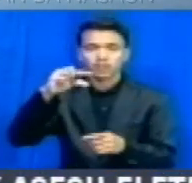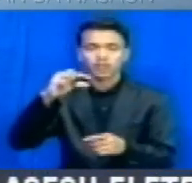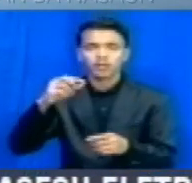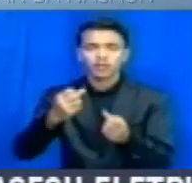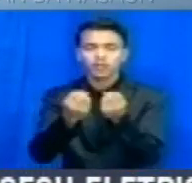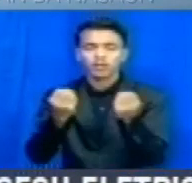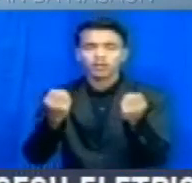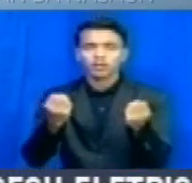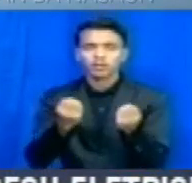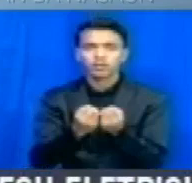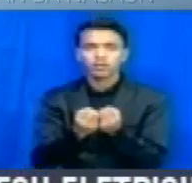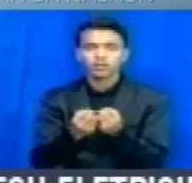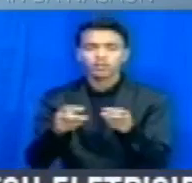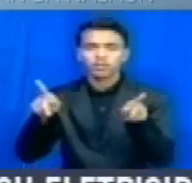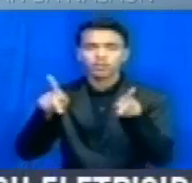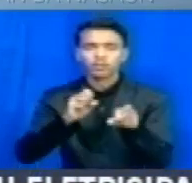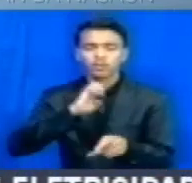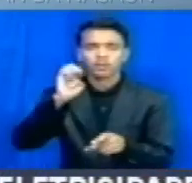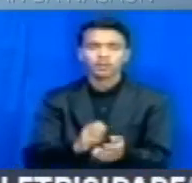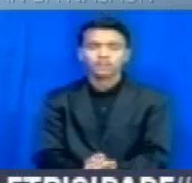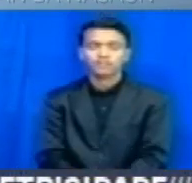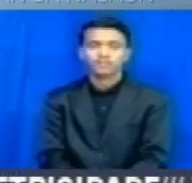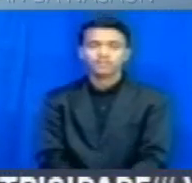Betano, posto administrativo SAME.